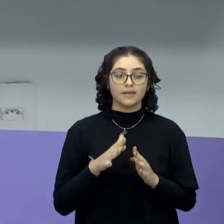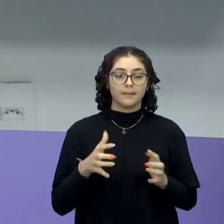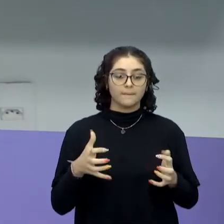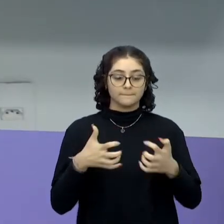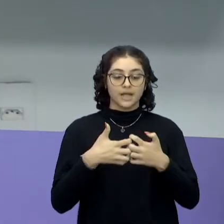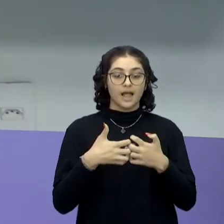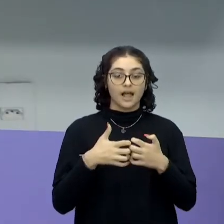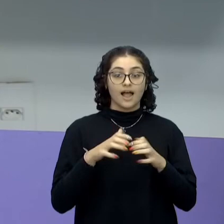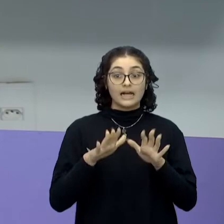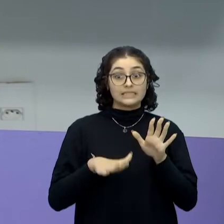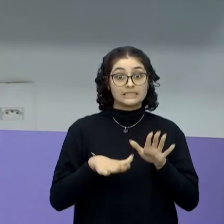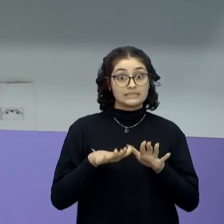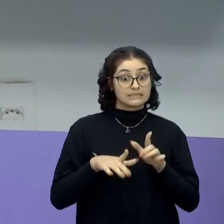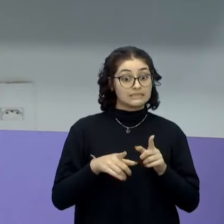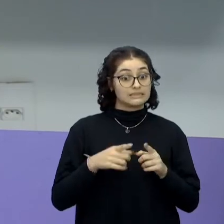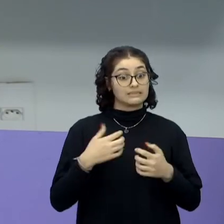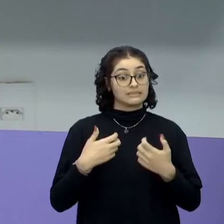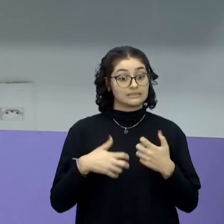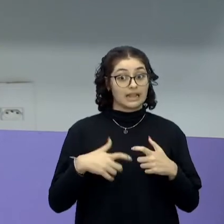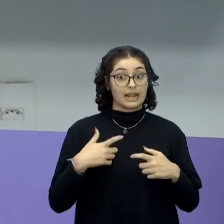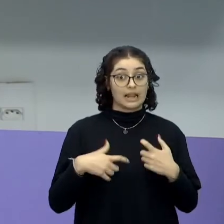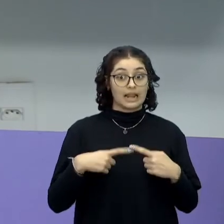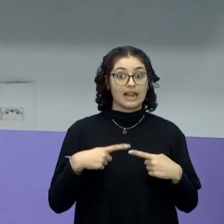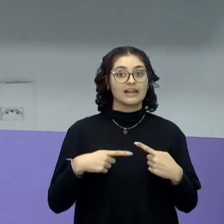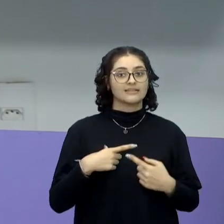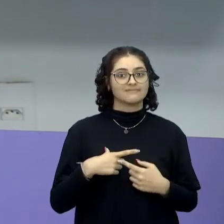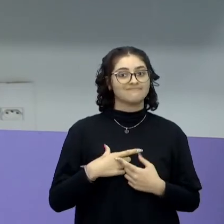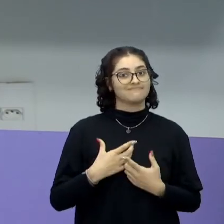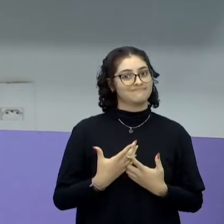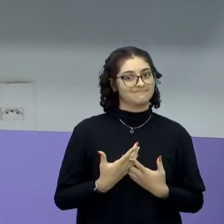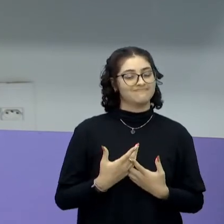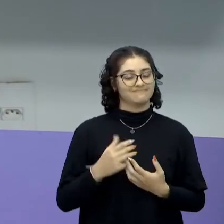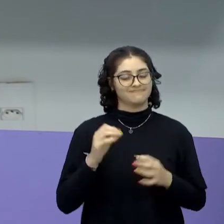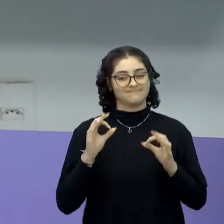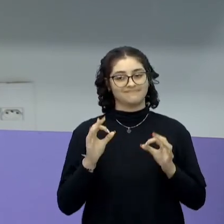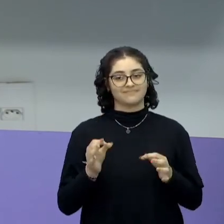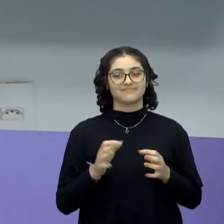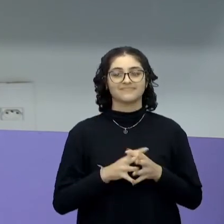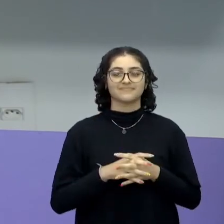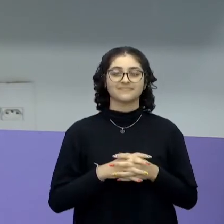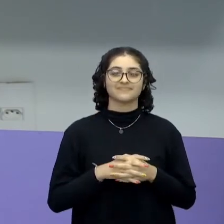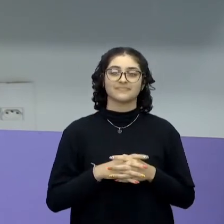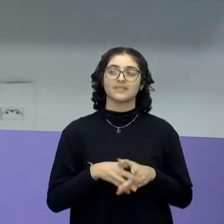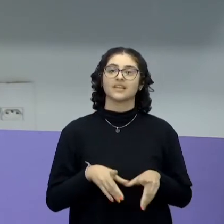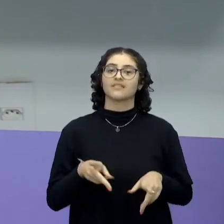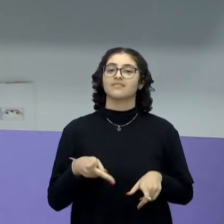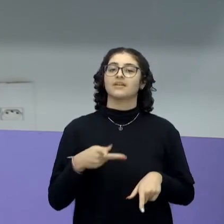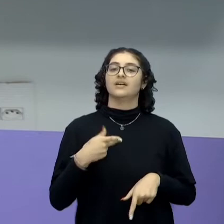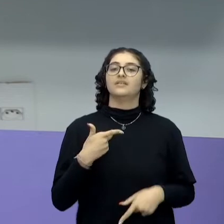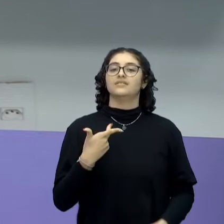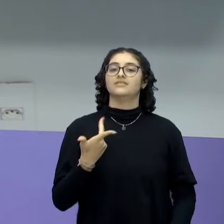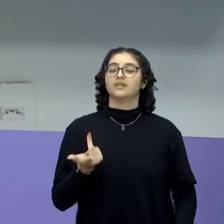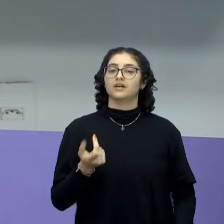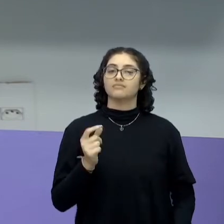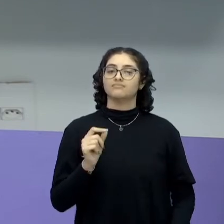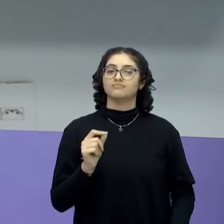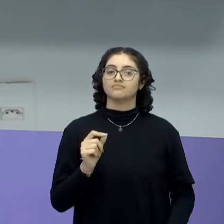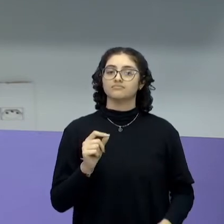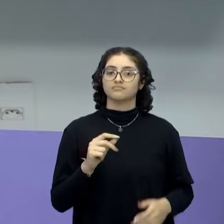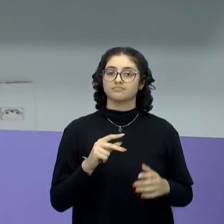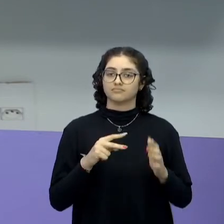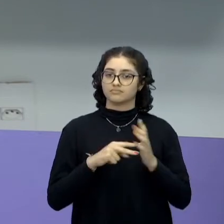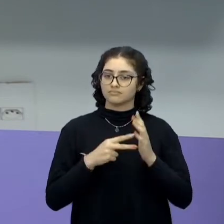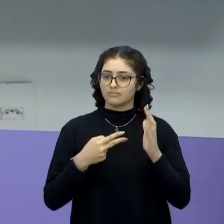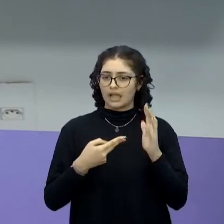harmoniosa entre bioética e direitos humanos, tá certo? E aí, quando a gente fala no conceito de